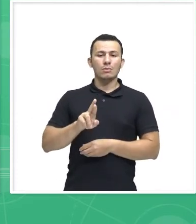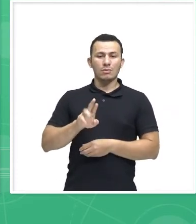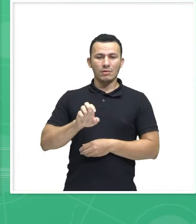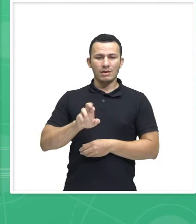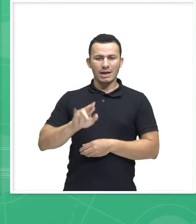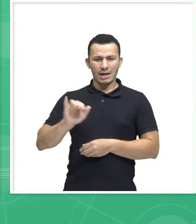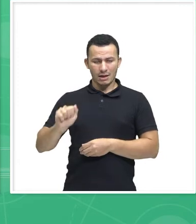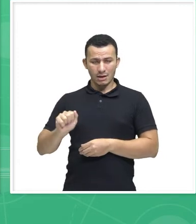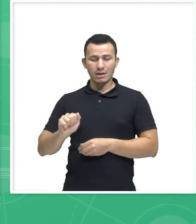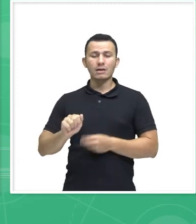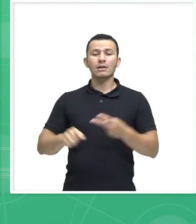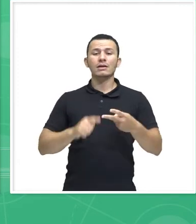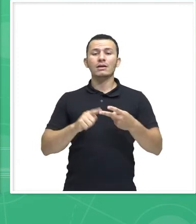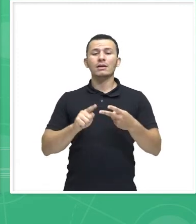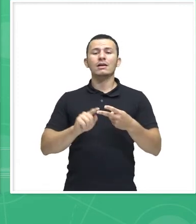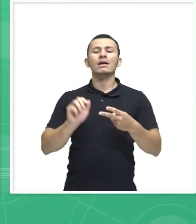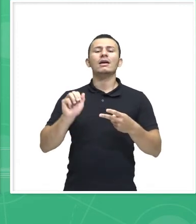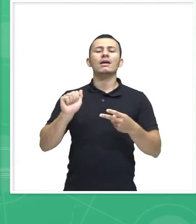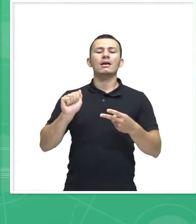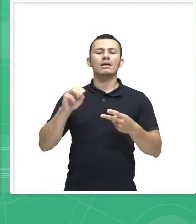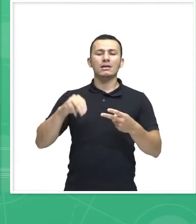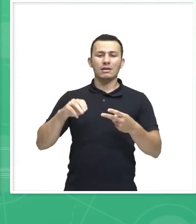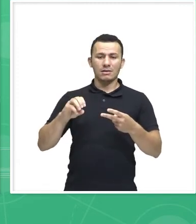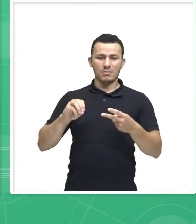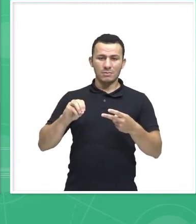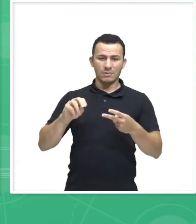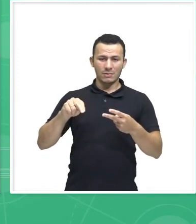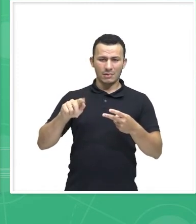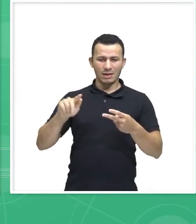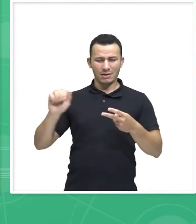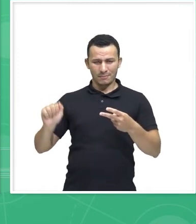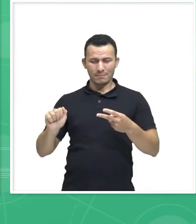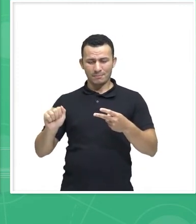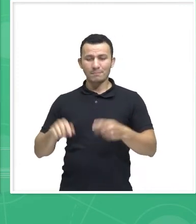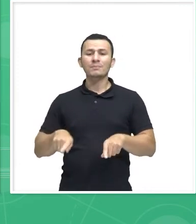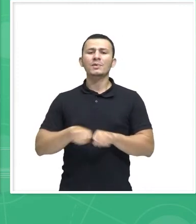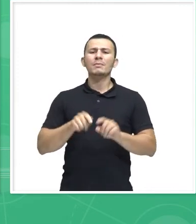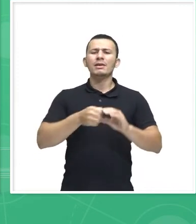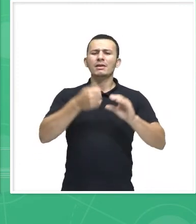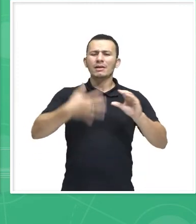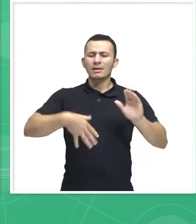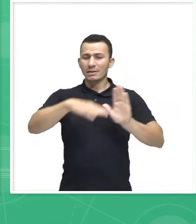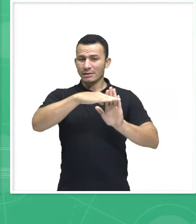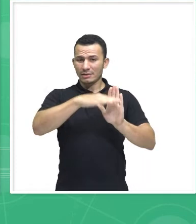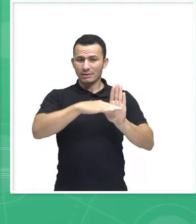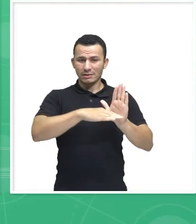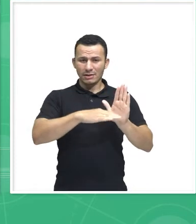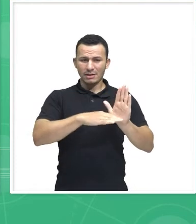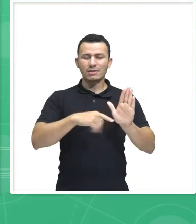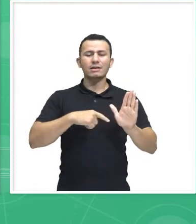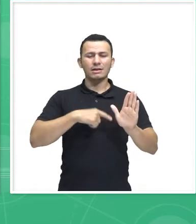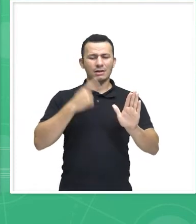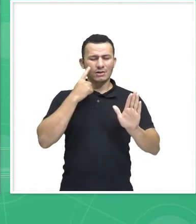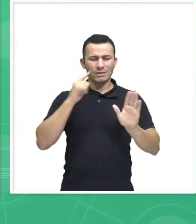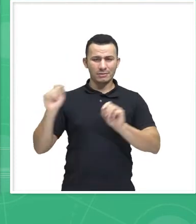sair na forma de amônia as classes dos as classes dos condrictes né como nós vamos observar aí na próxima naja né só